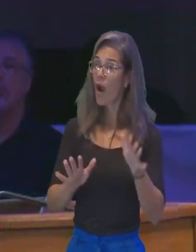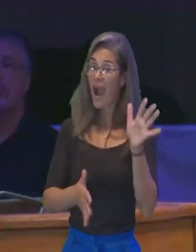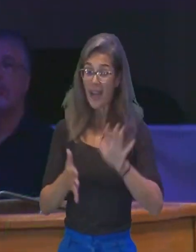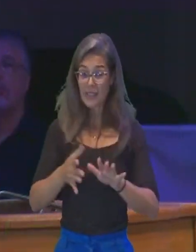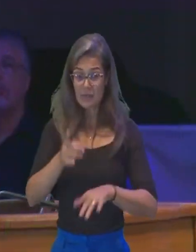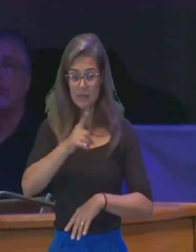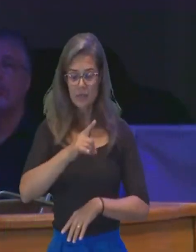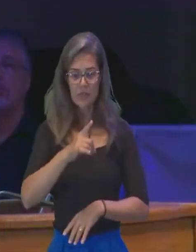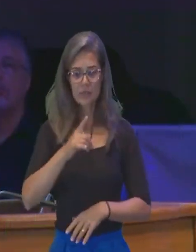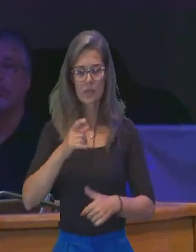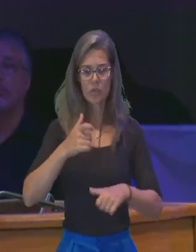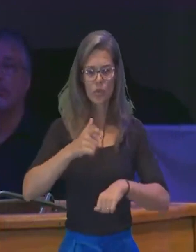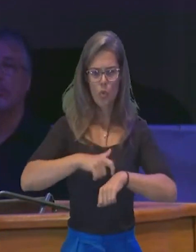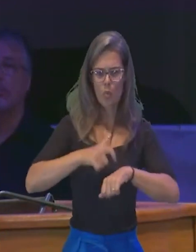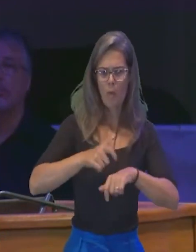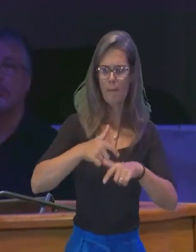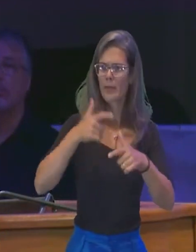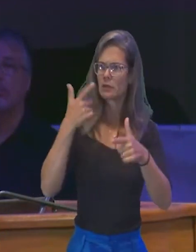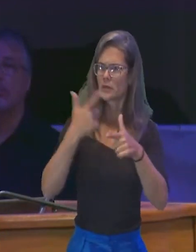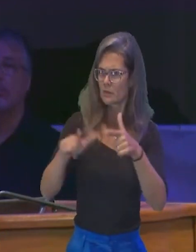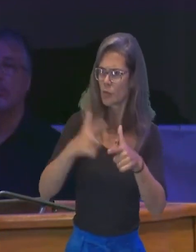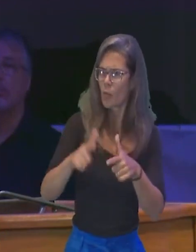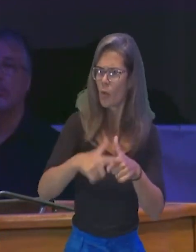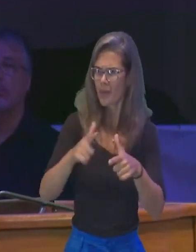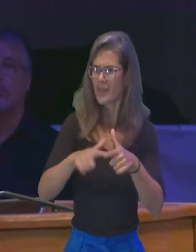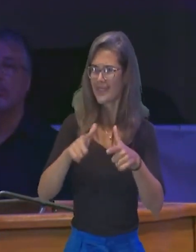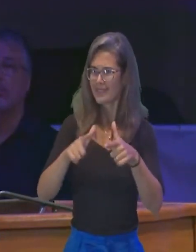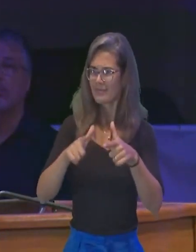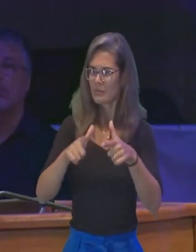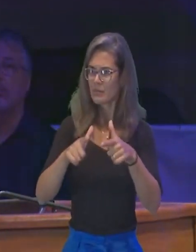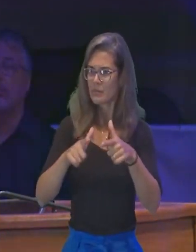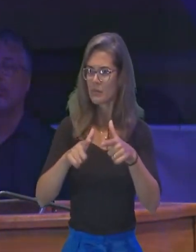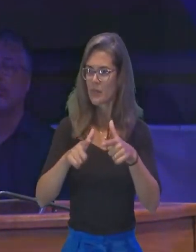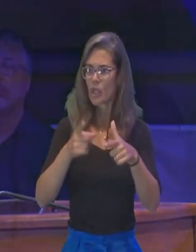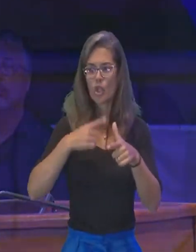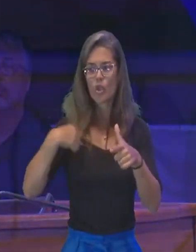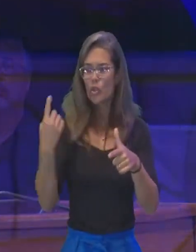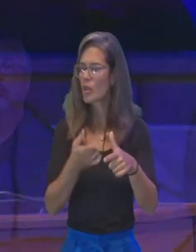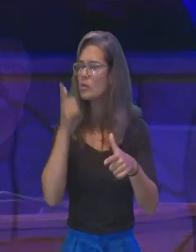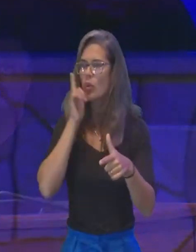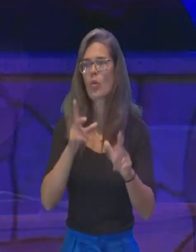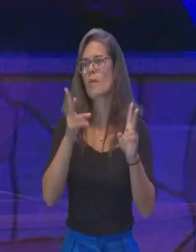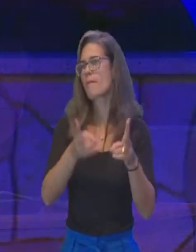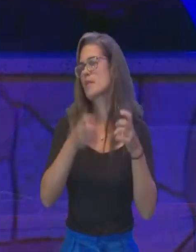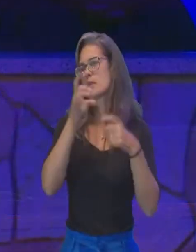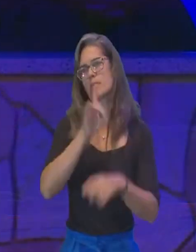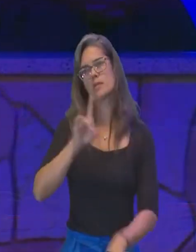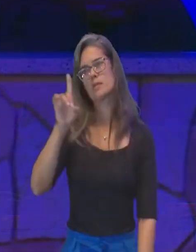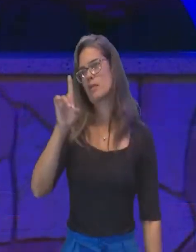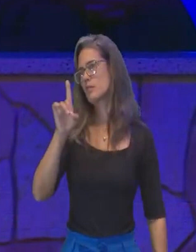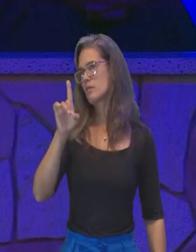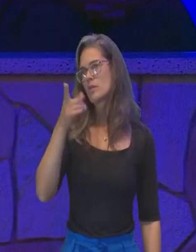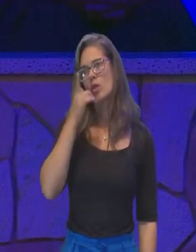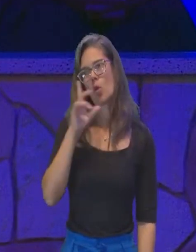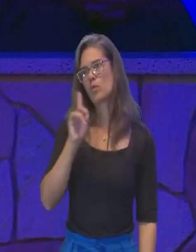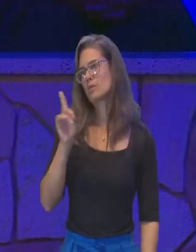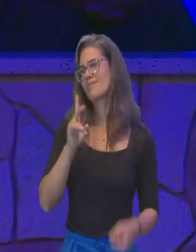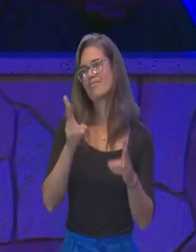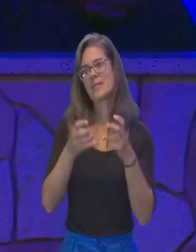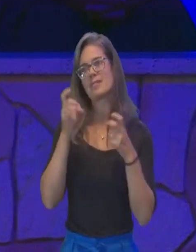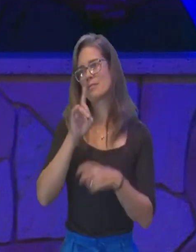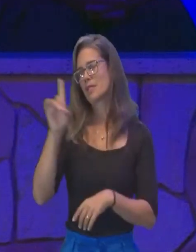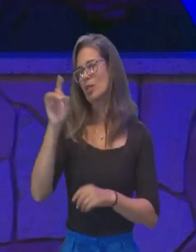da turbulência, no meio do fogo, no meio da tempestade, nós não conseguimos ver Deus mesmo, não, queridos, é